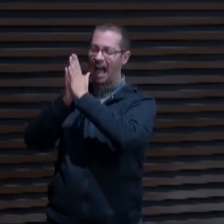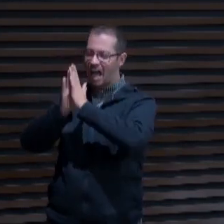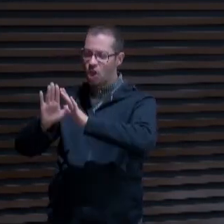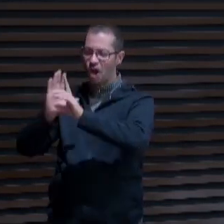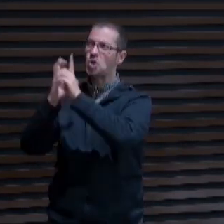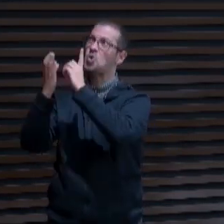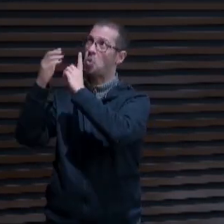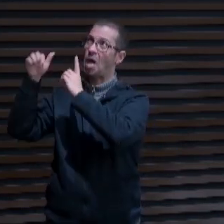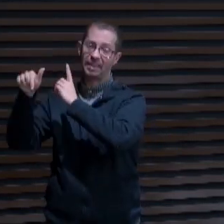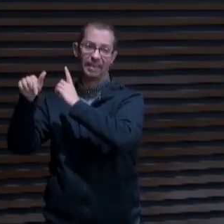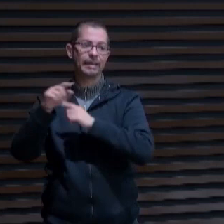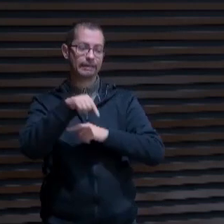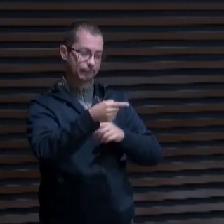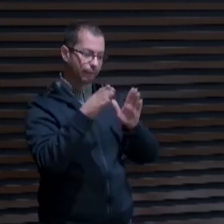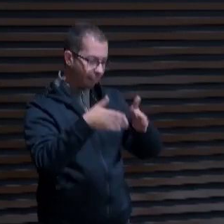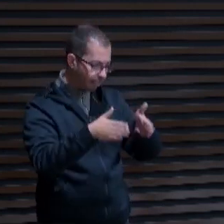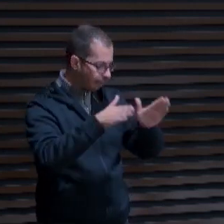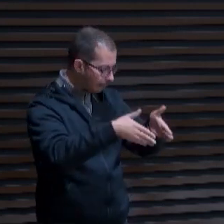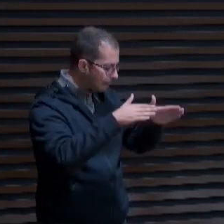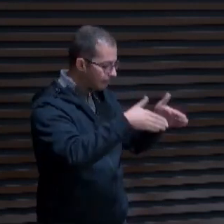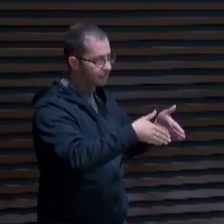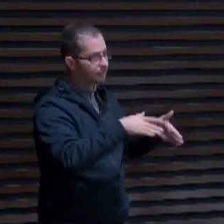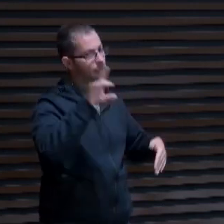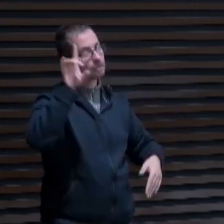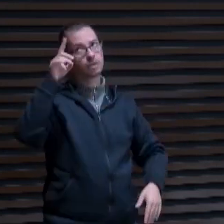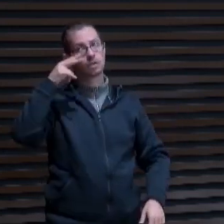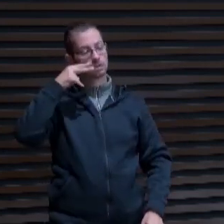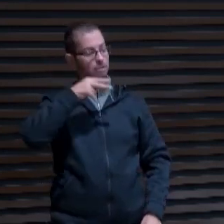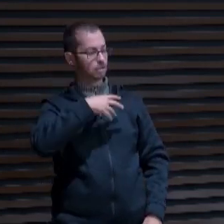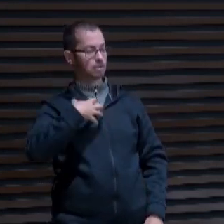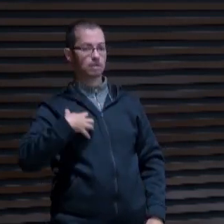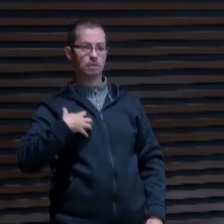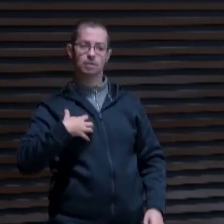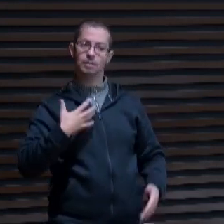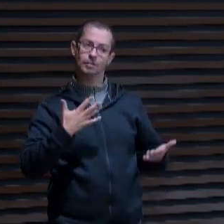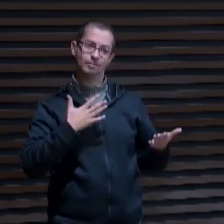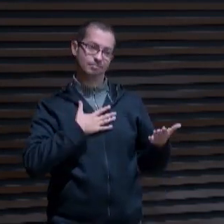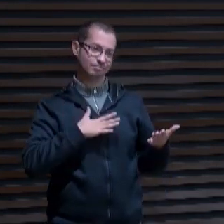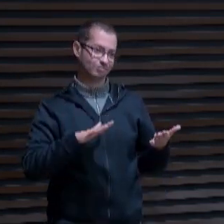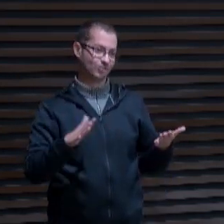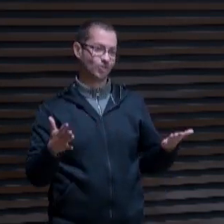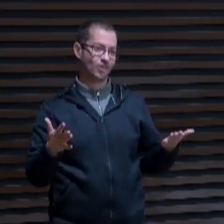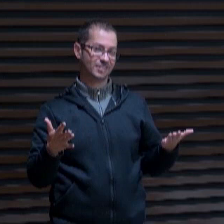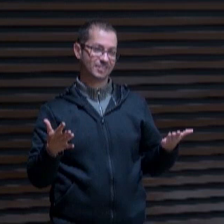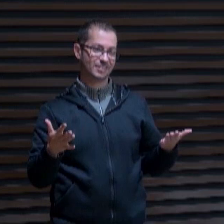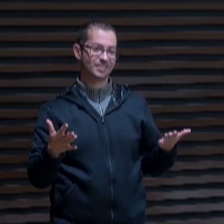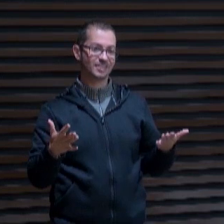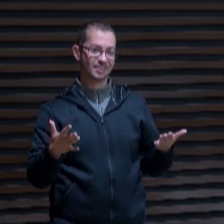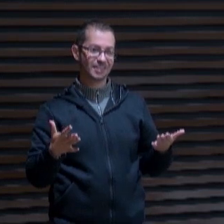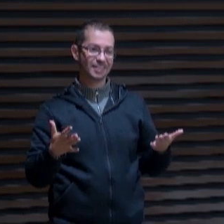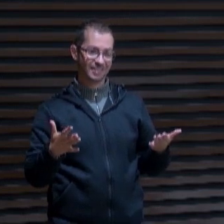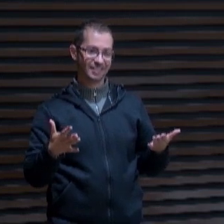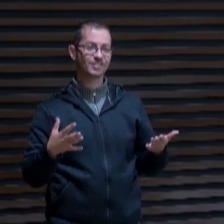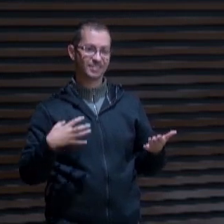O homem que tenta diminuir a glória de Deus, diz C.S. Lewis, recusando-se a adorá-lo, é como um lunático que